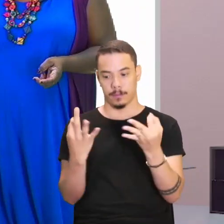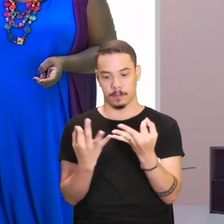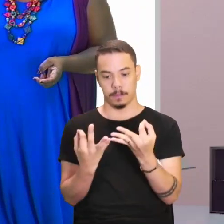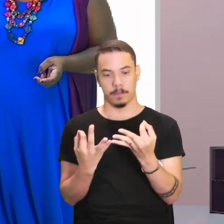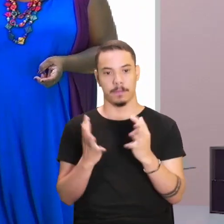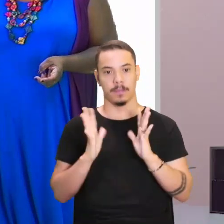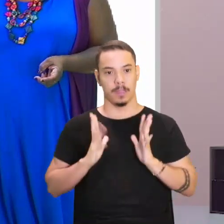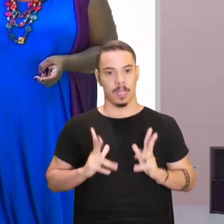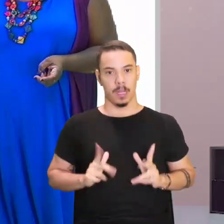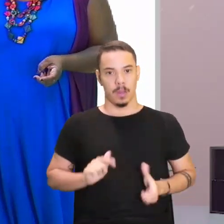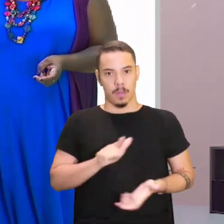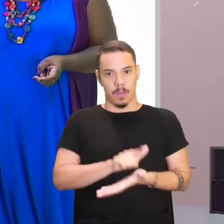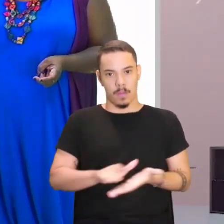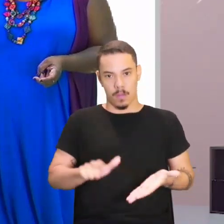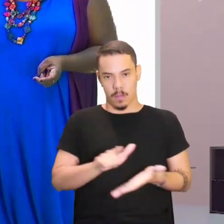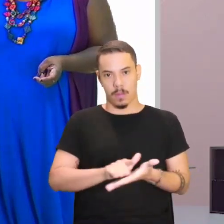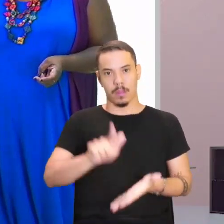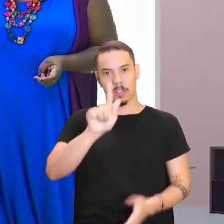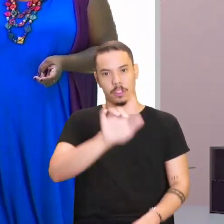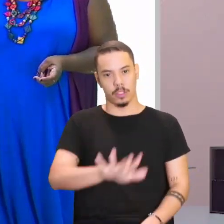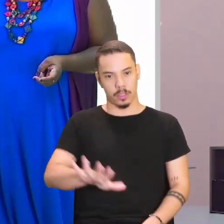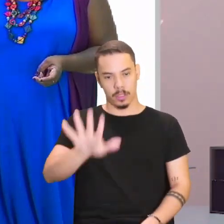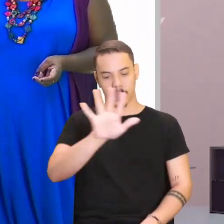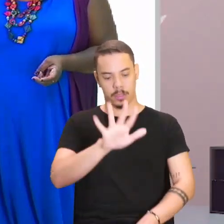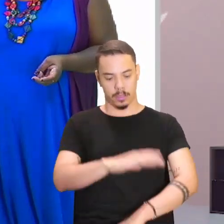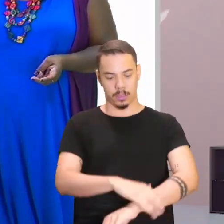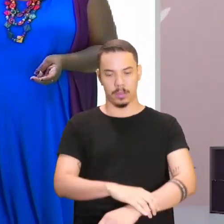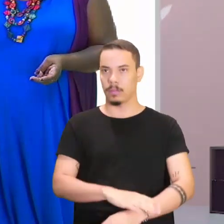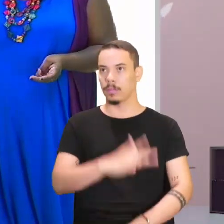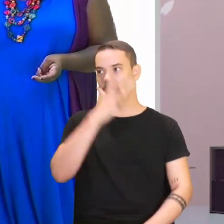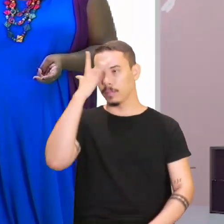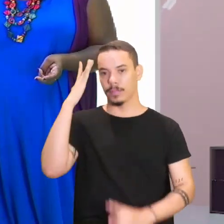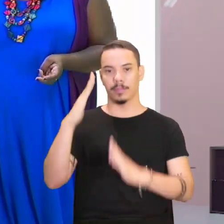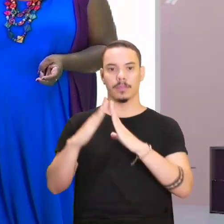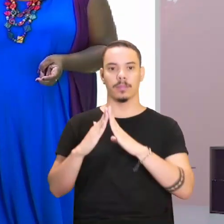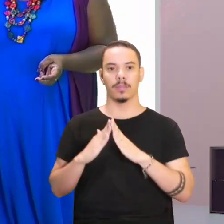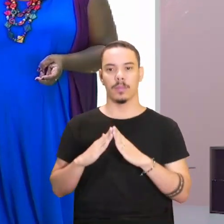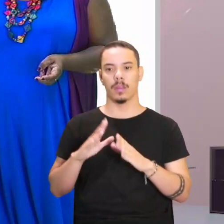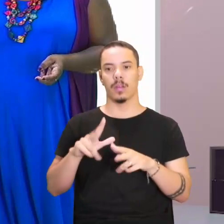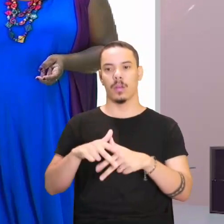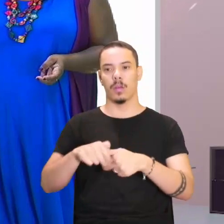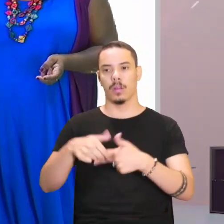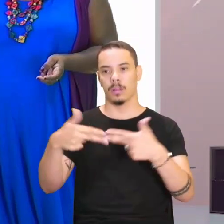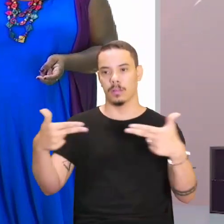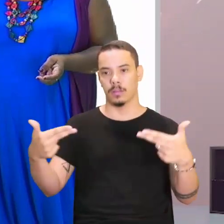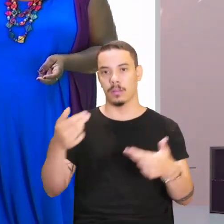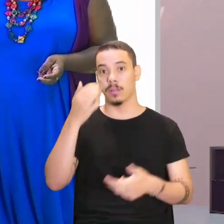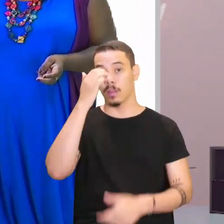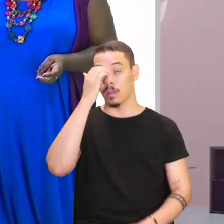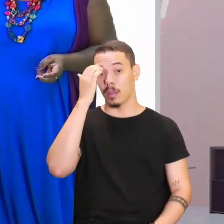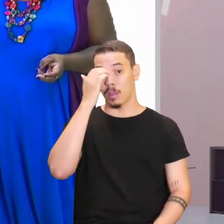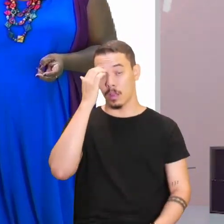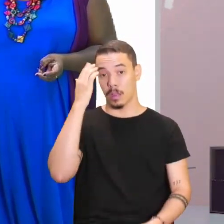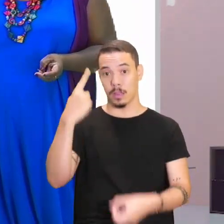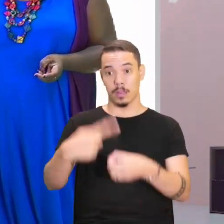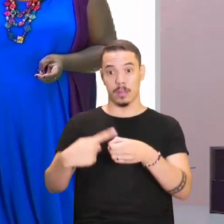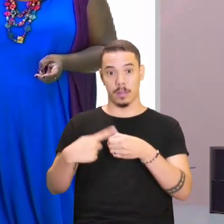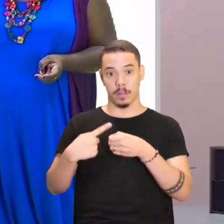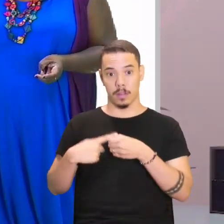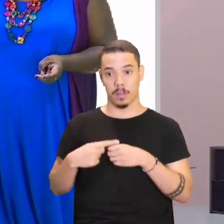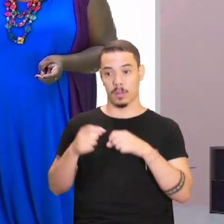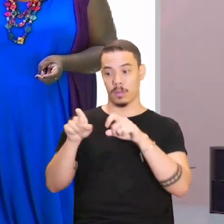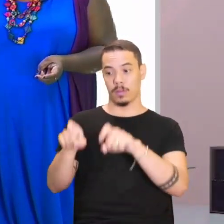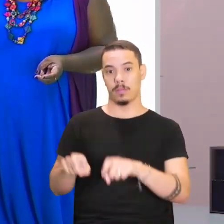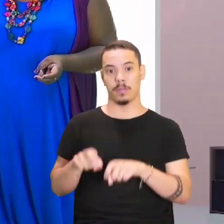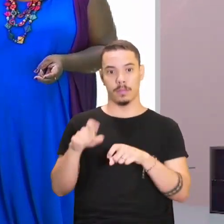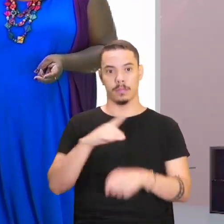na limpeza geral, geralmente quem mora em comunidades, quem mora em linha, assim, né? Sítio. Interior, como fala, sítio, a gente tem